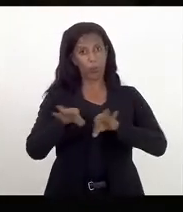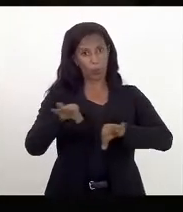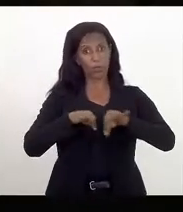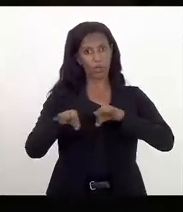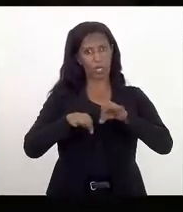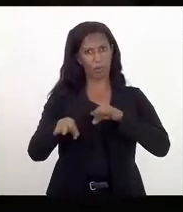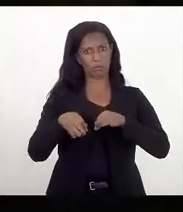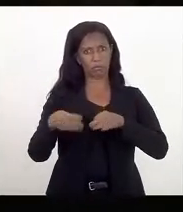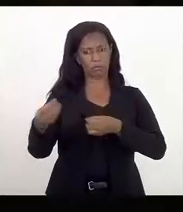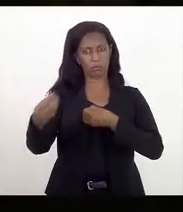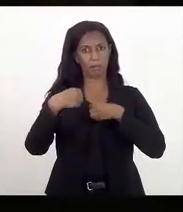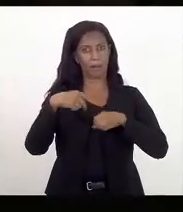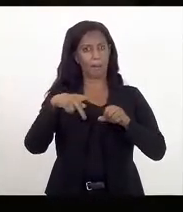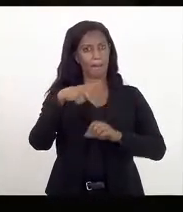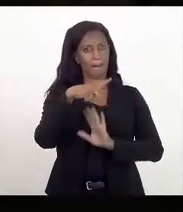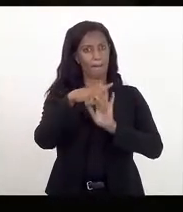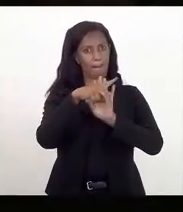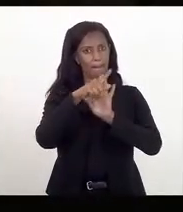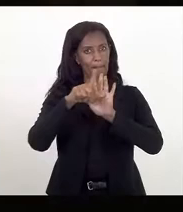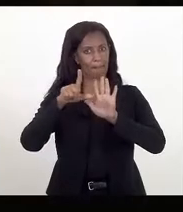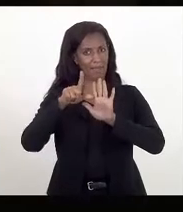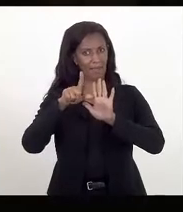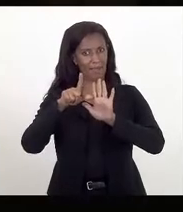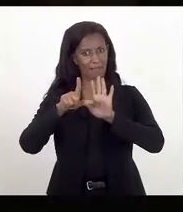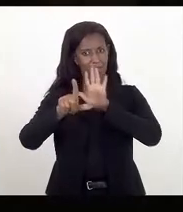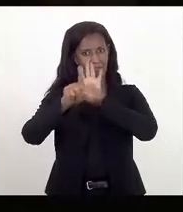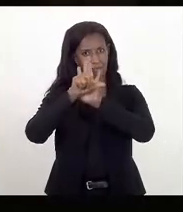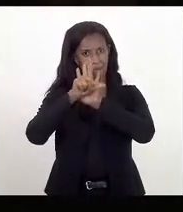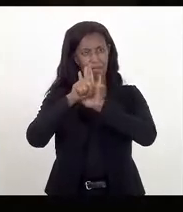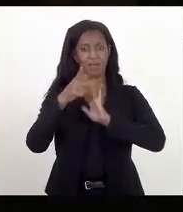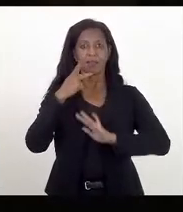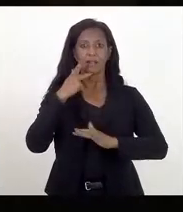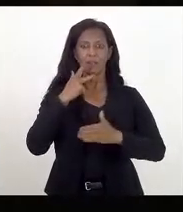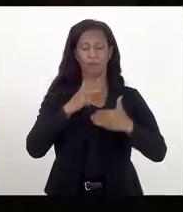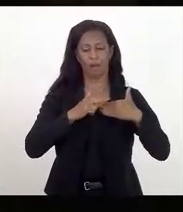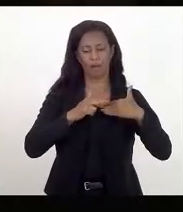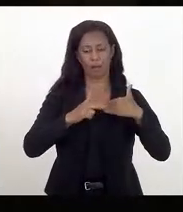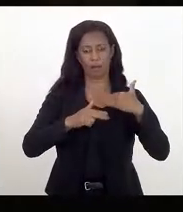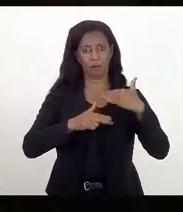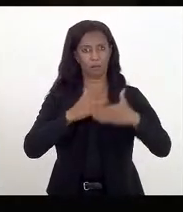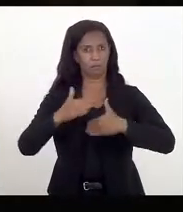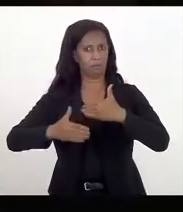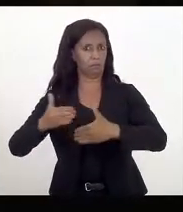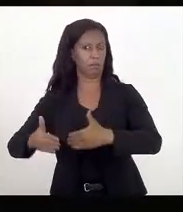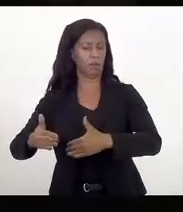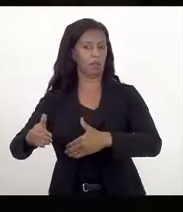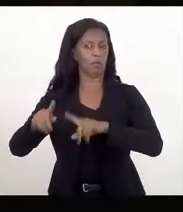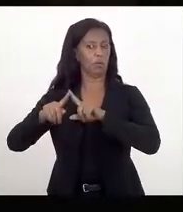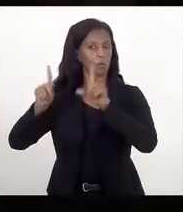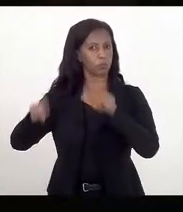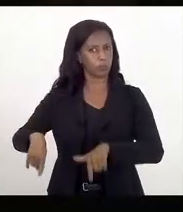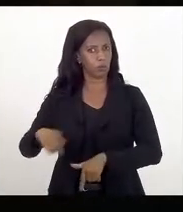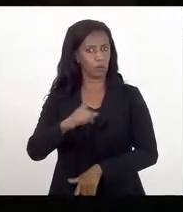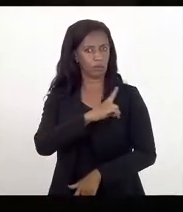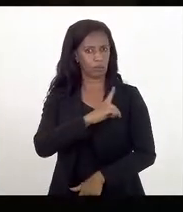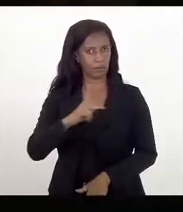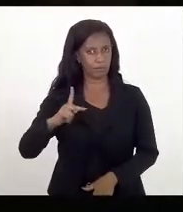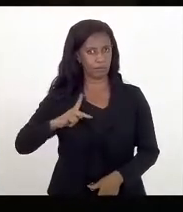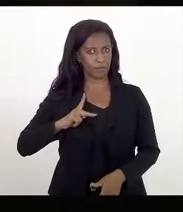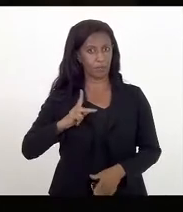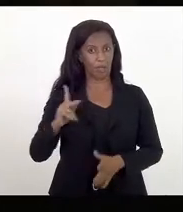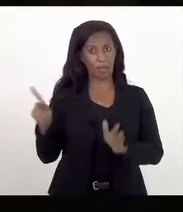esta casa, que prevê a estruturação da carreira dos servidores, o quadro de apoio da defensoria pública, é